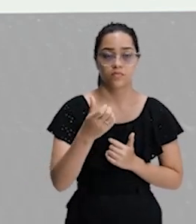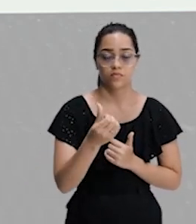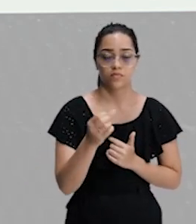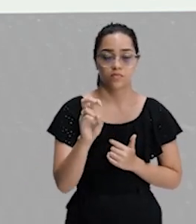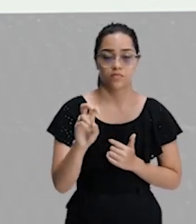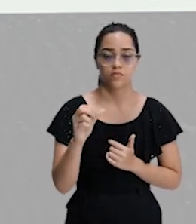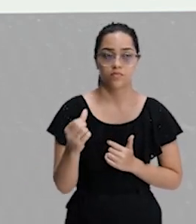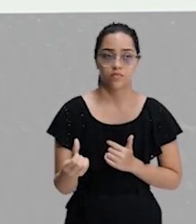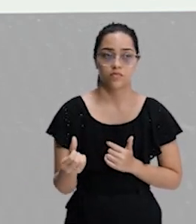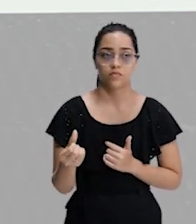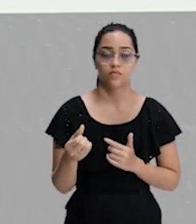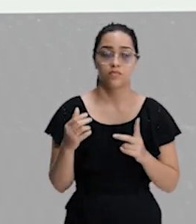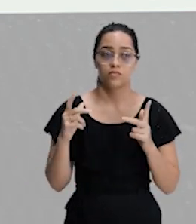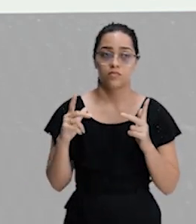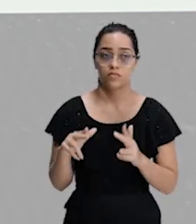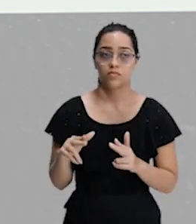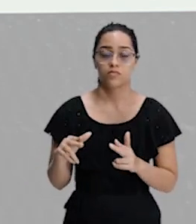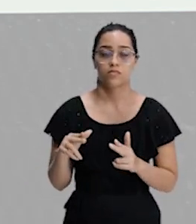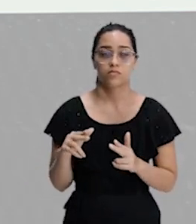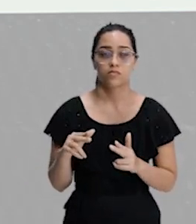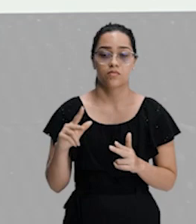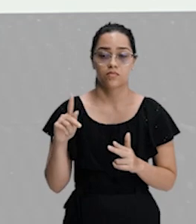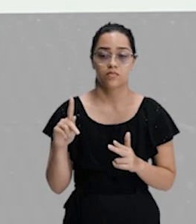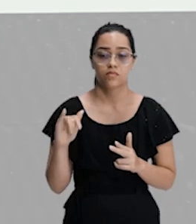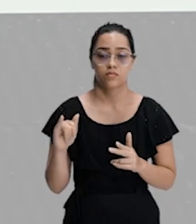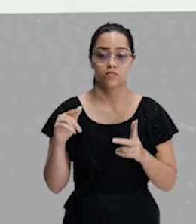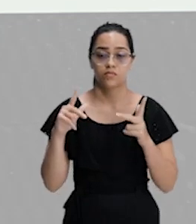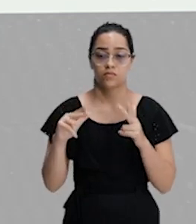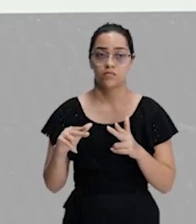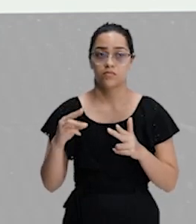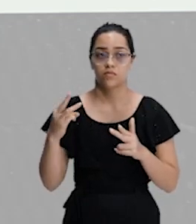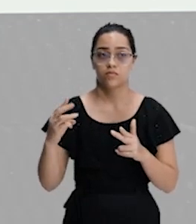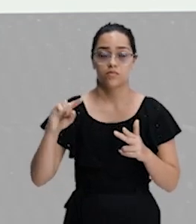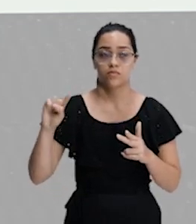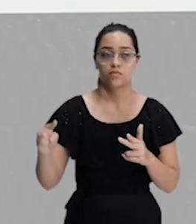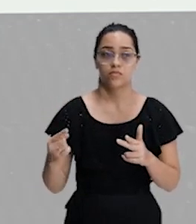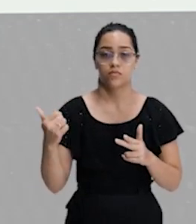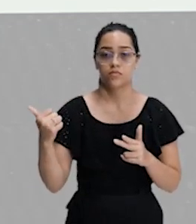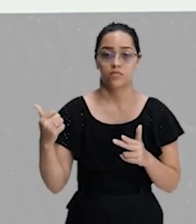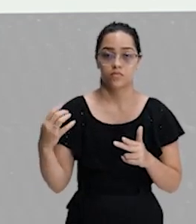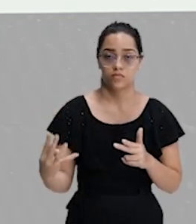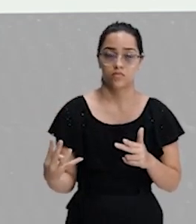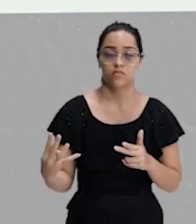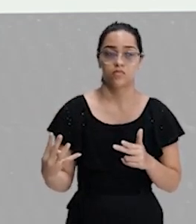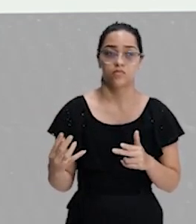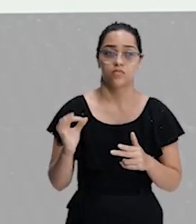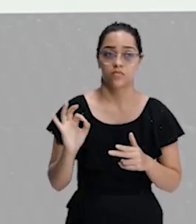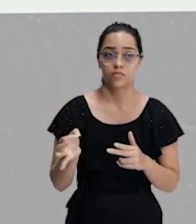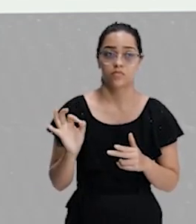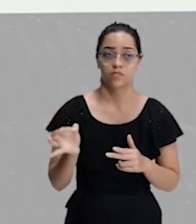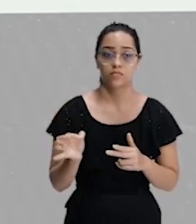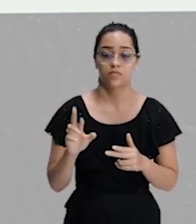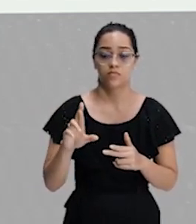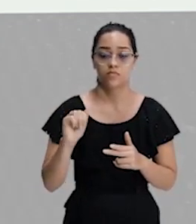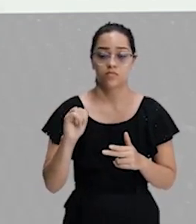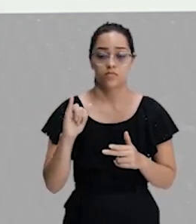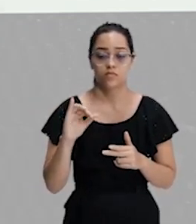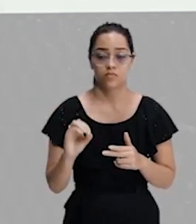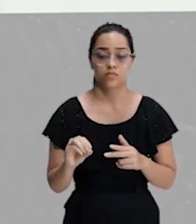169,56, que é igual, o π é 3,14, certo? O